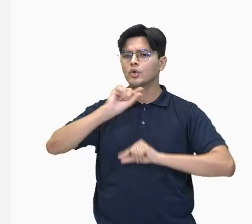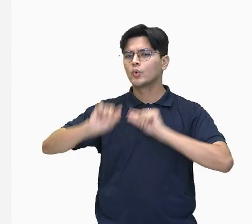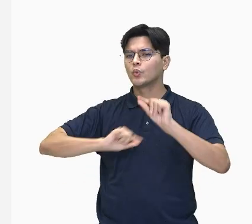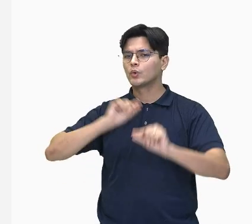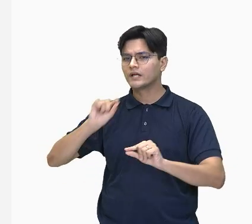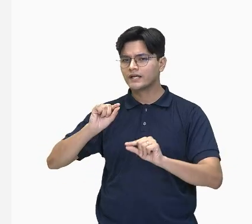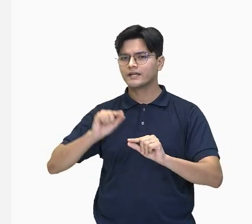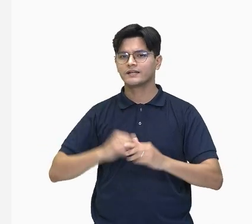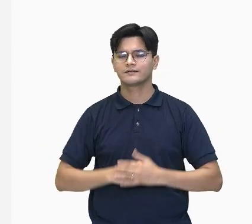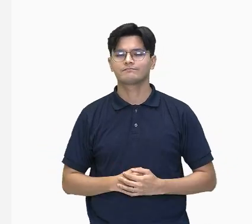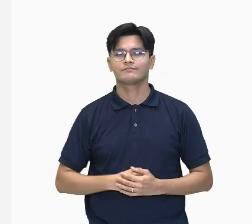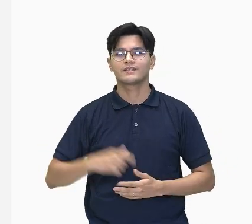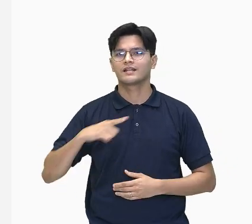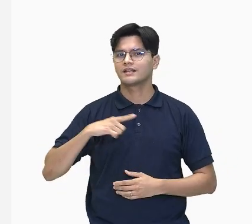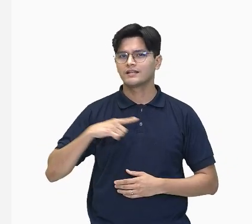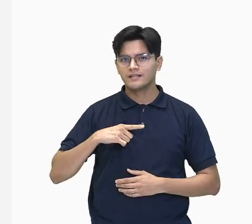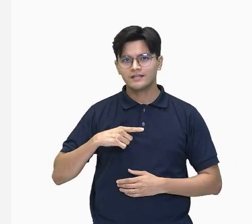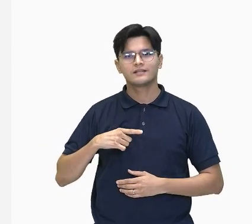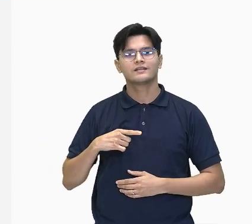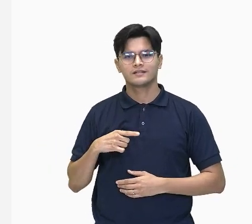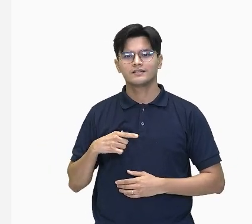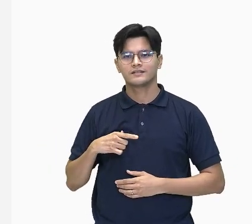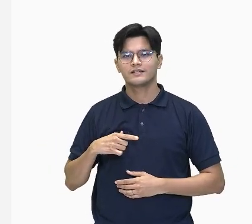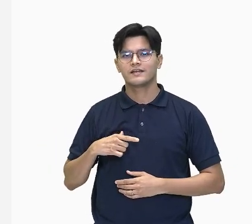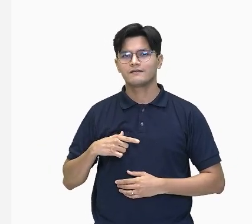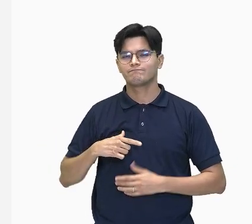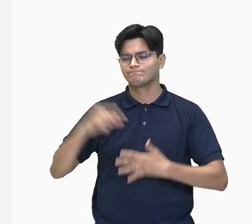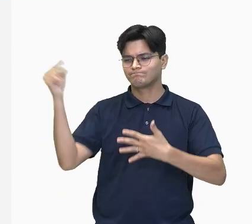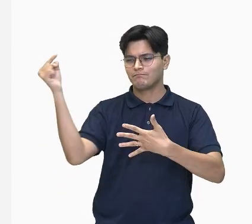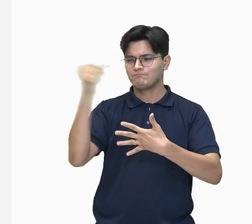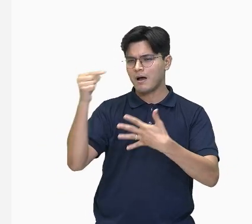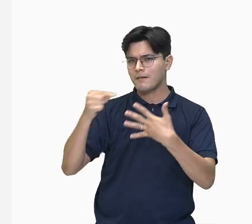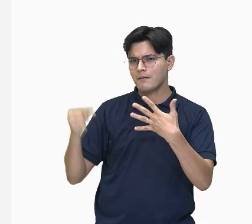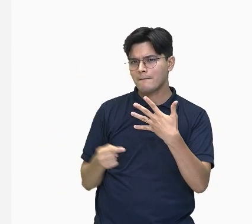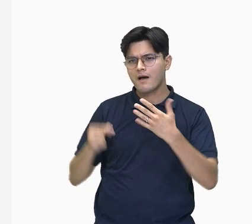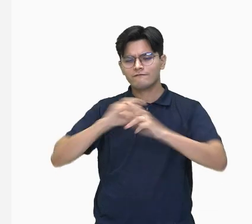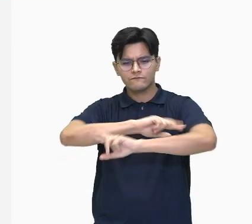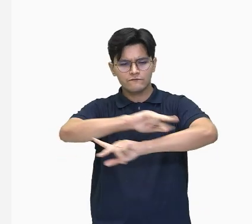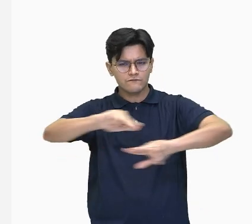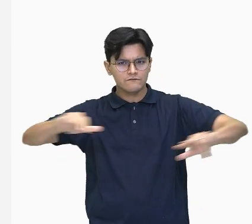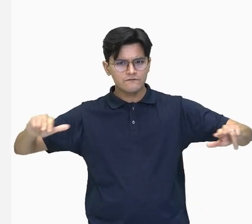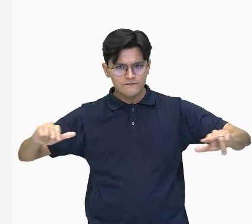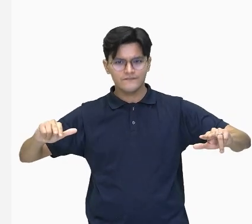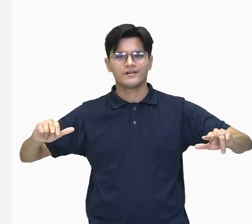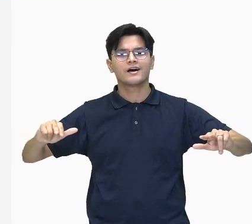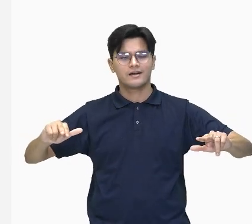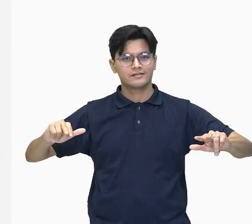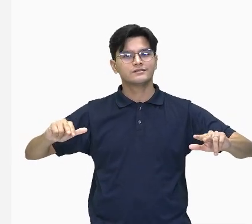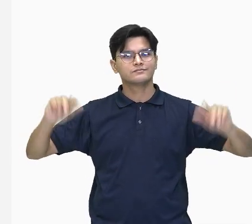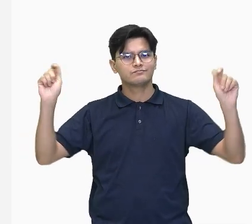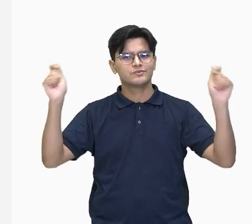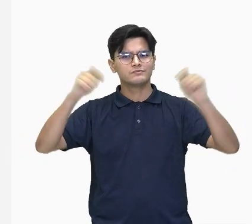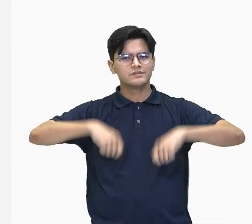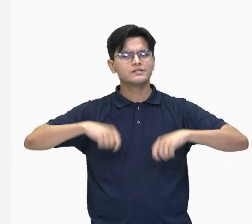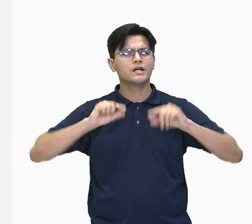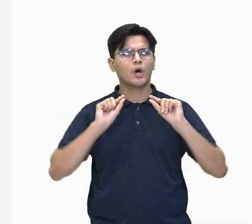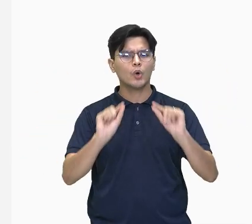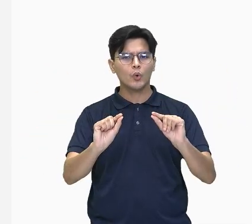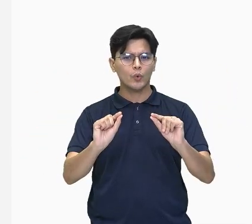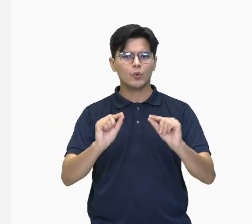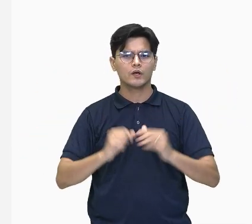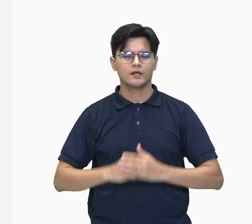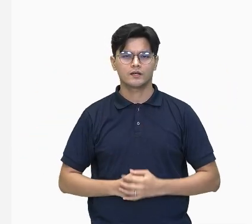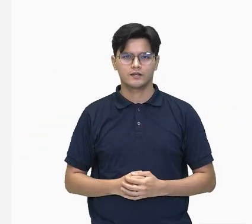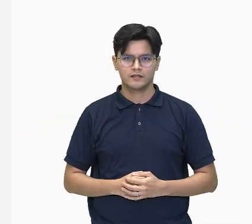ela é formada por uma rede de elementos constituintes, né, que vão ajudar em toda